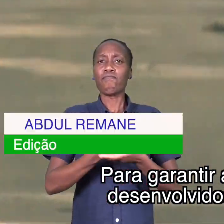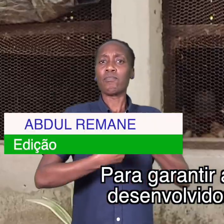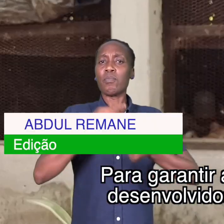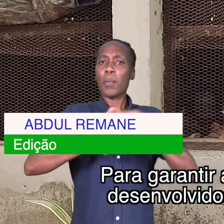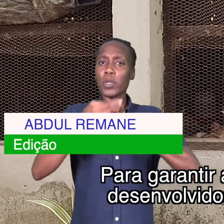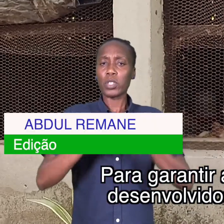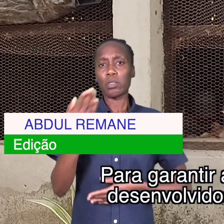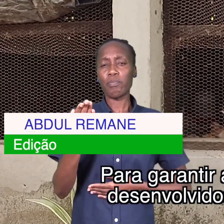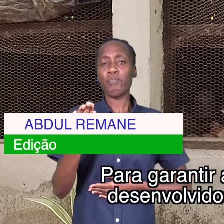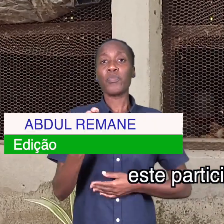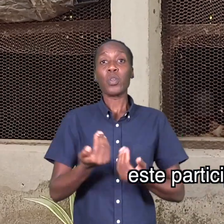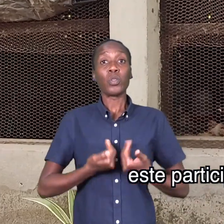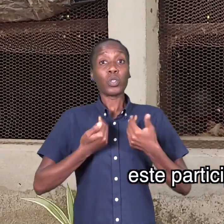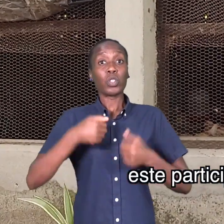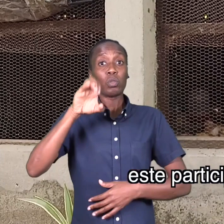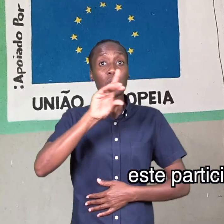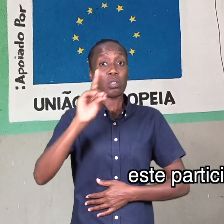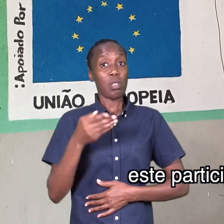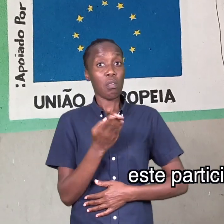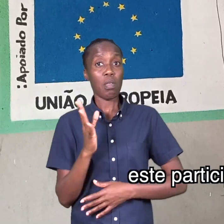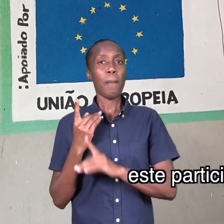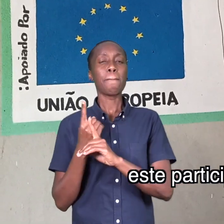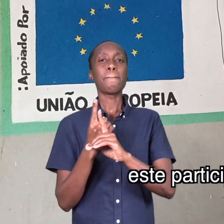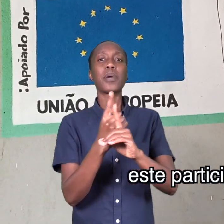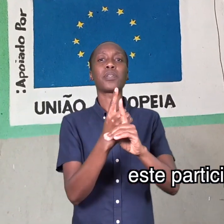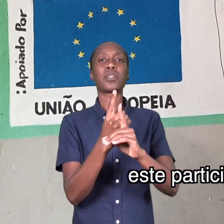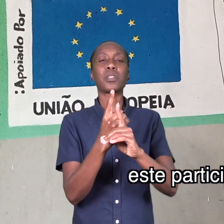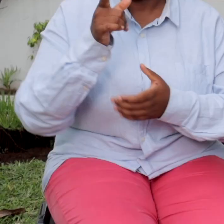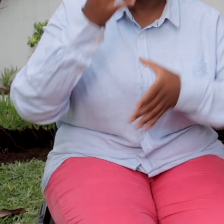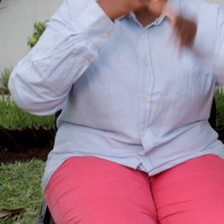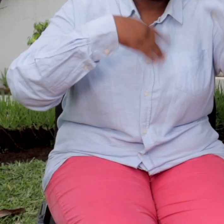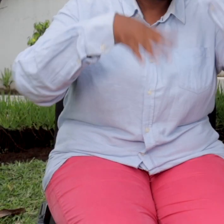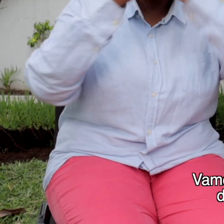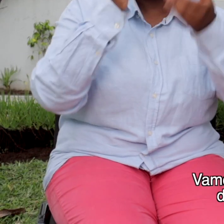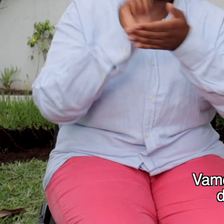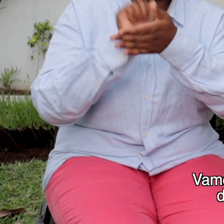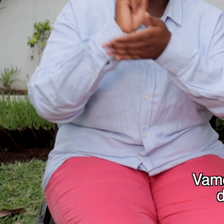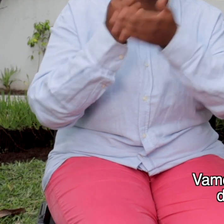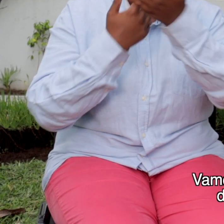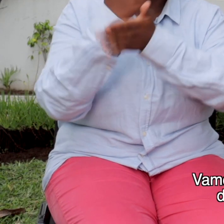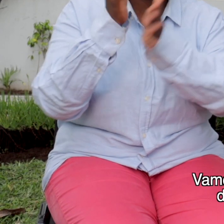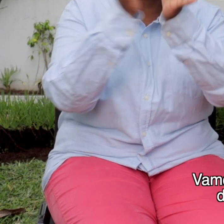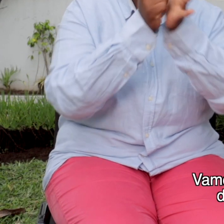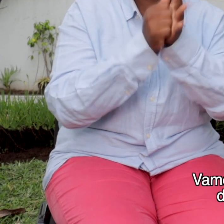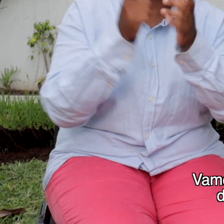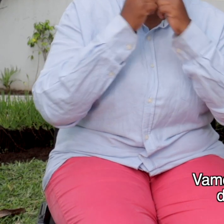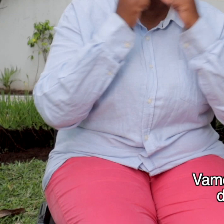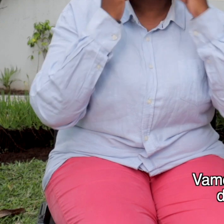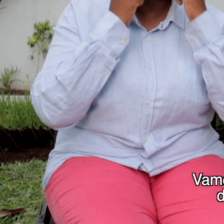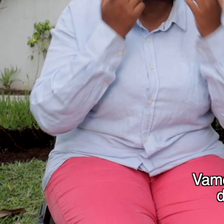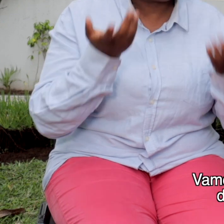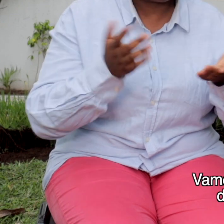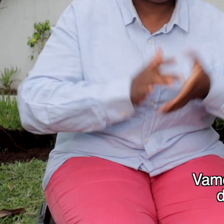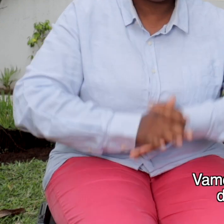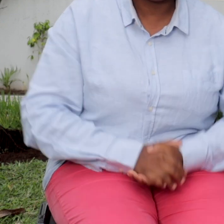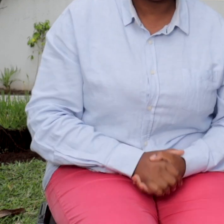pelos jovens com deficiência, estes participam de grupos de poupança. Vamos saber mais sobre a língua de sinais